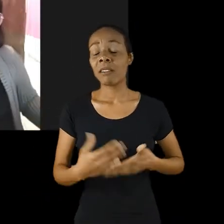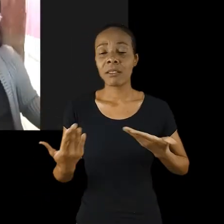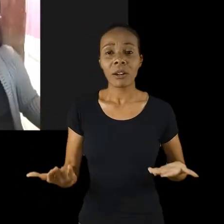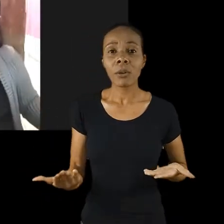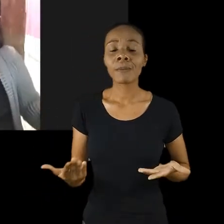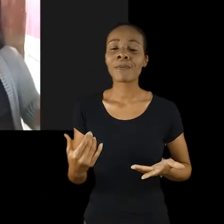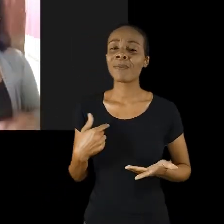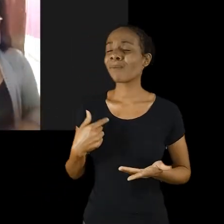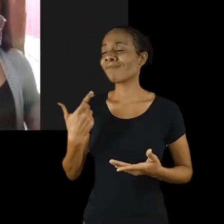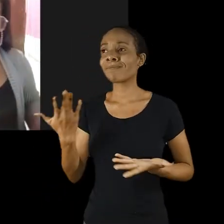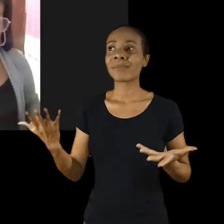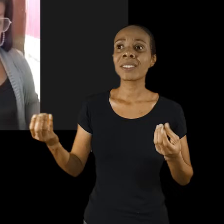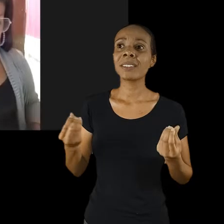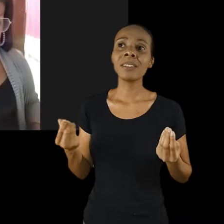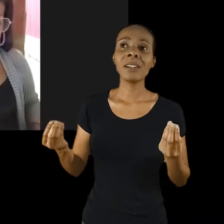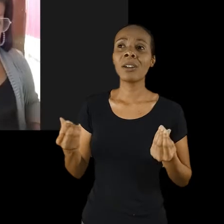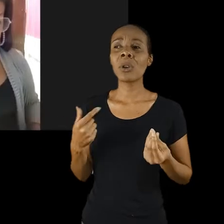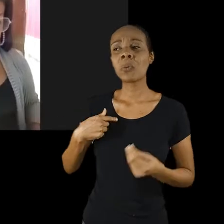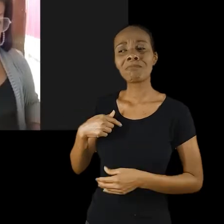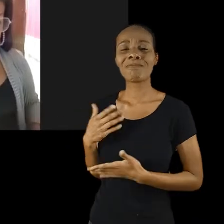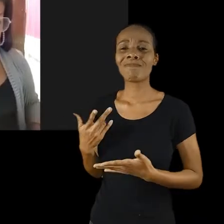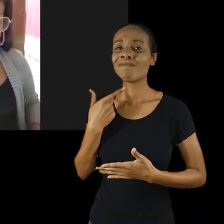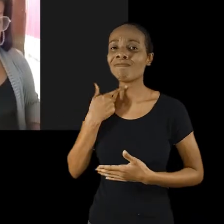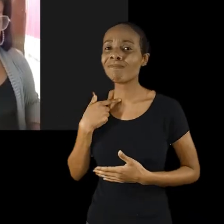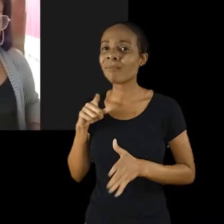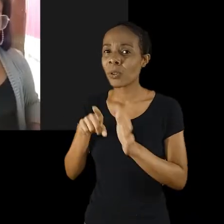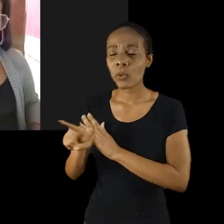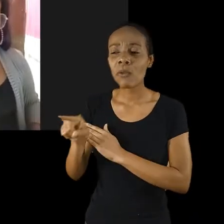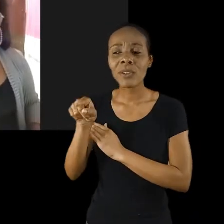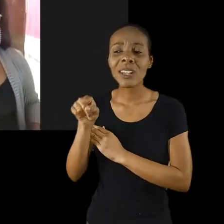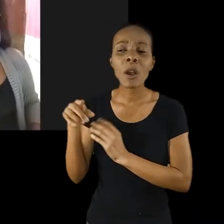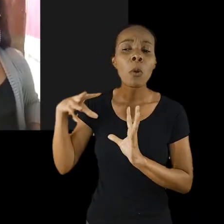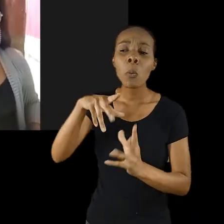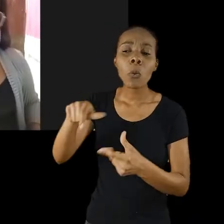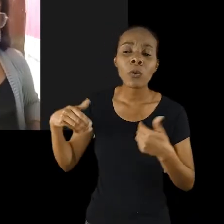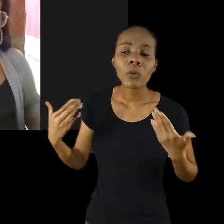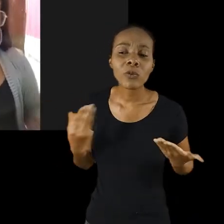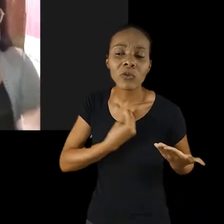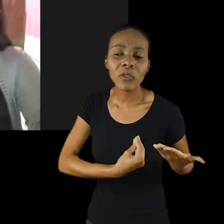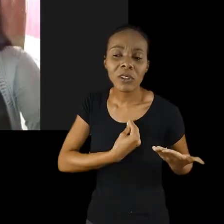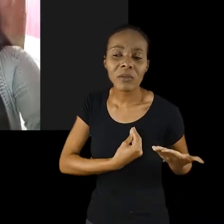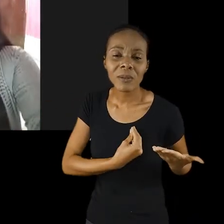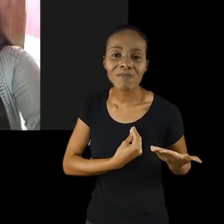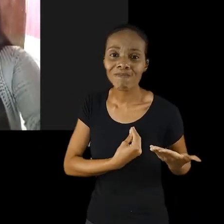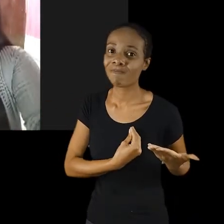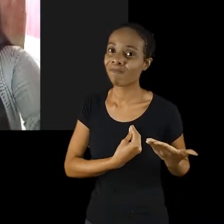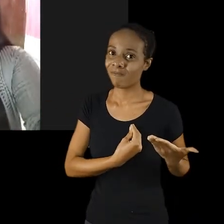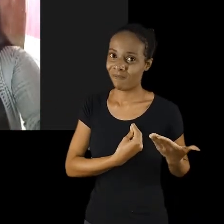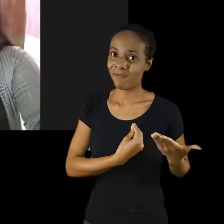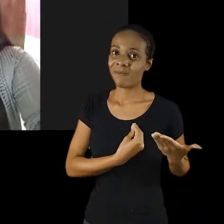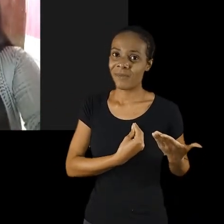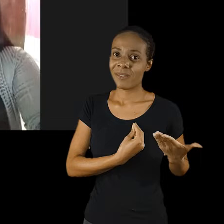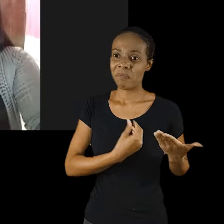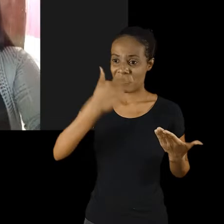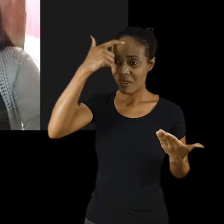para esse sujeito aqui, meu filho, você está onde? Você está vivendo em que mundo? Né? Eu sou o motivo, eu sou o seu